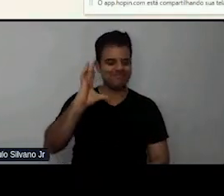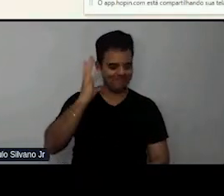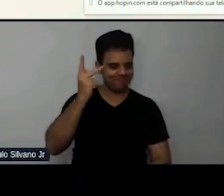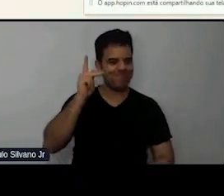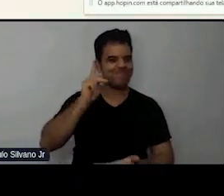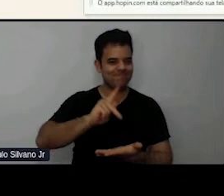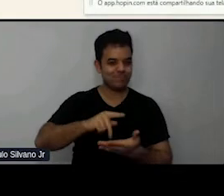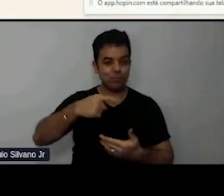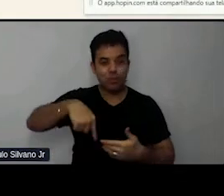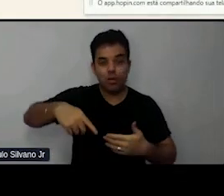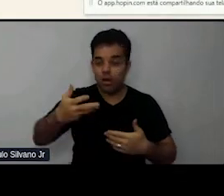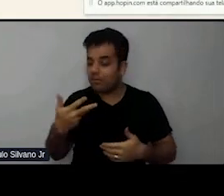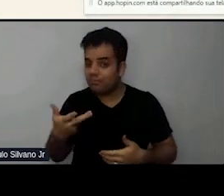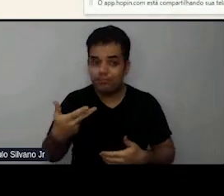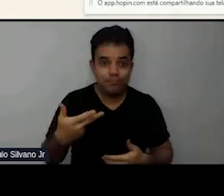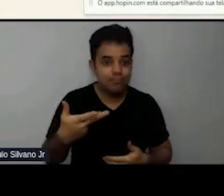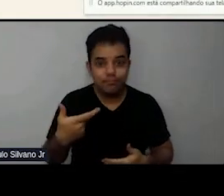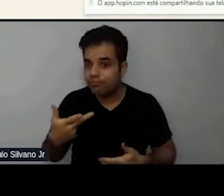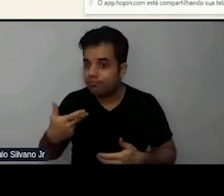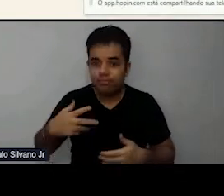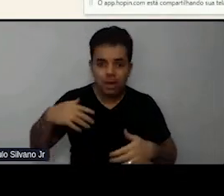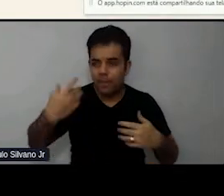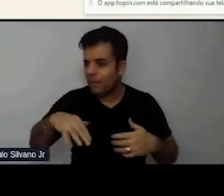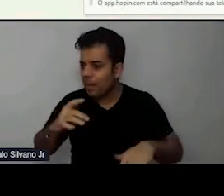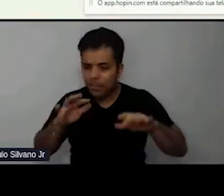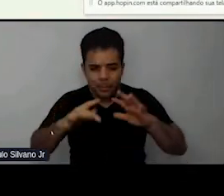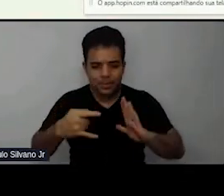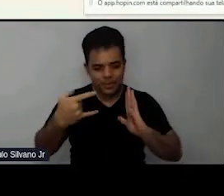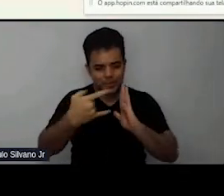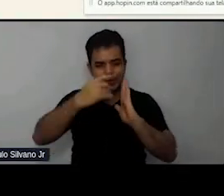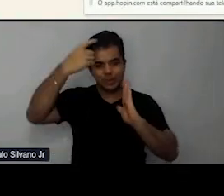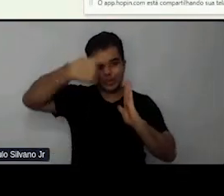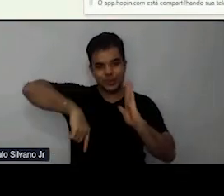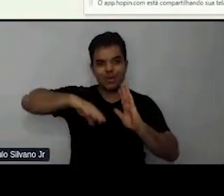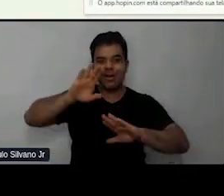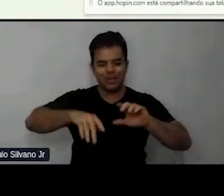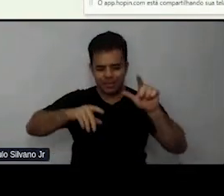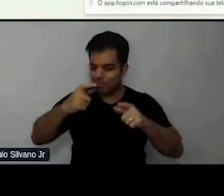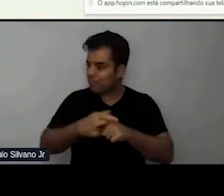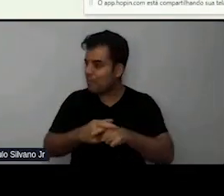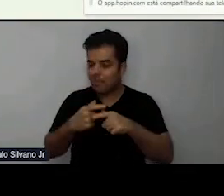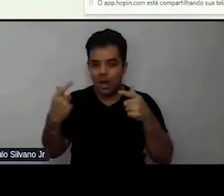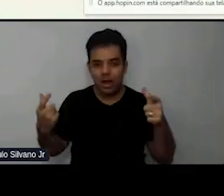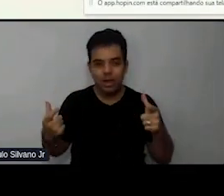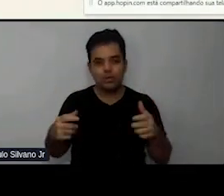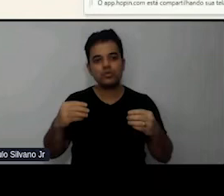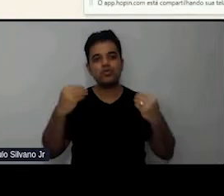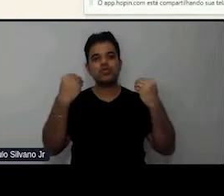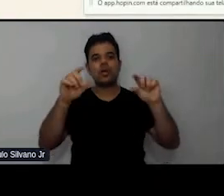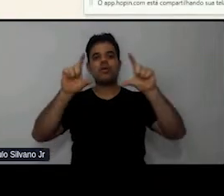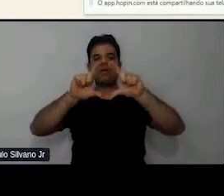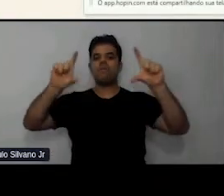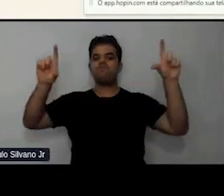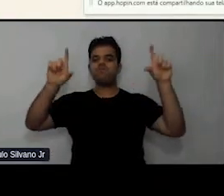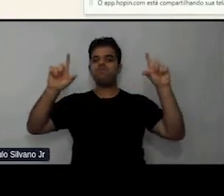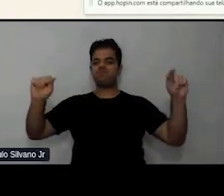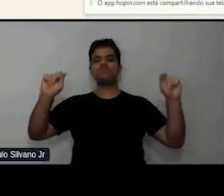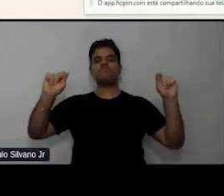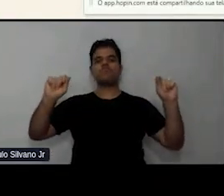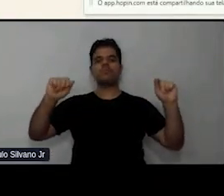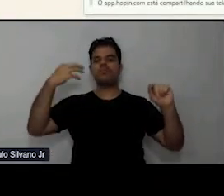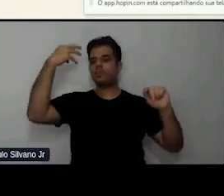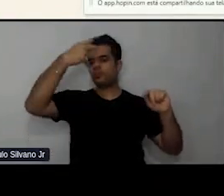na correria tem essa mania, a maioria dos desenvolvedores, de botar um alt como logo.